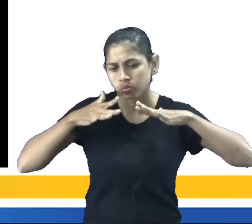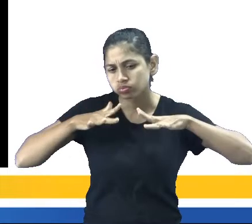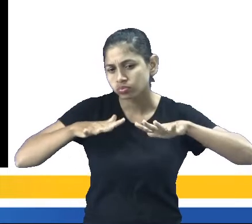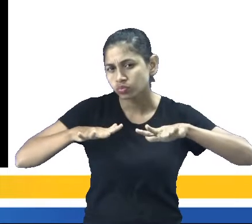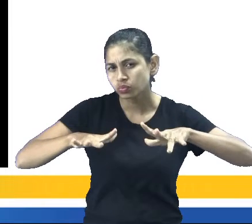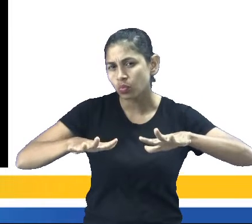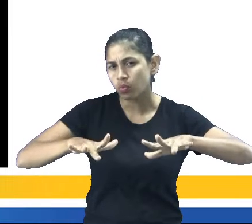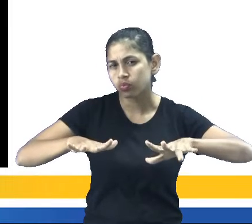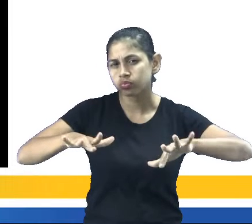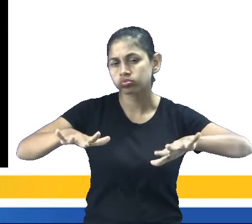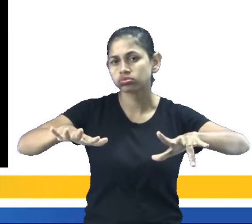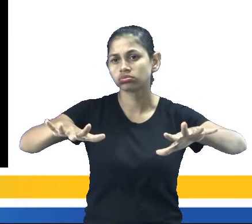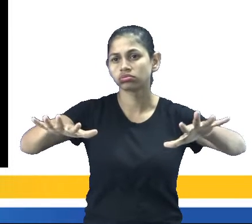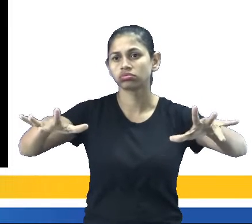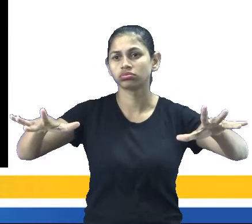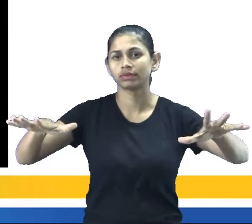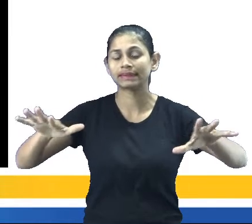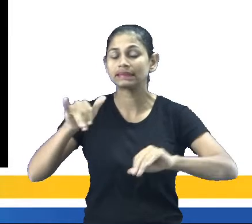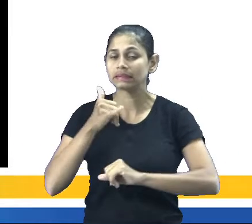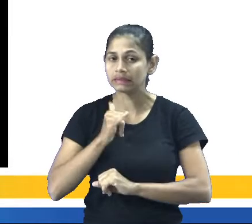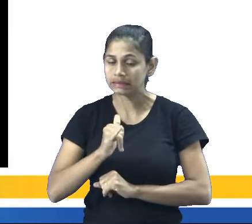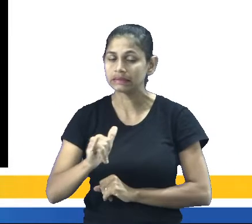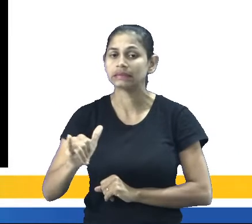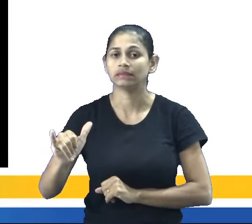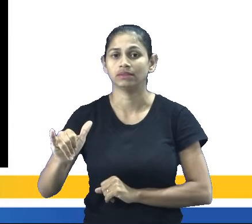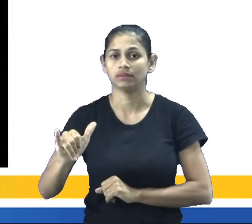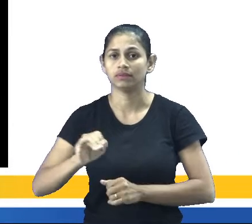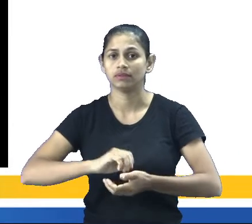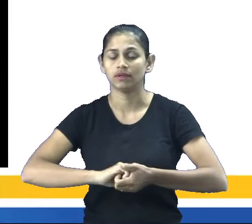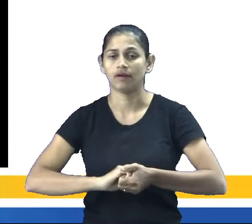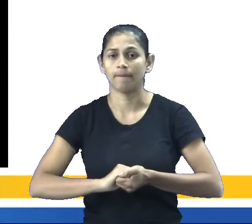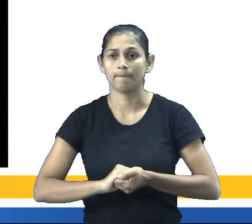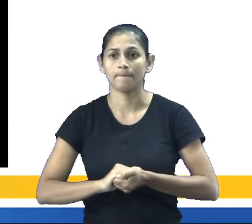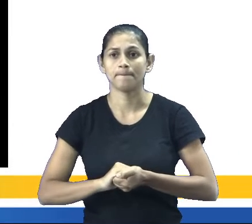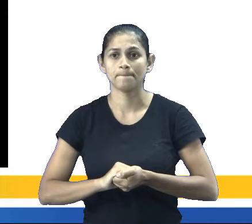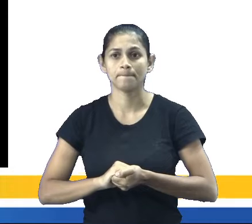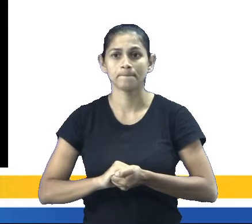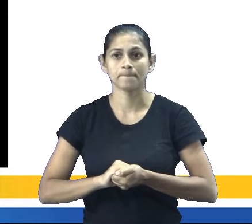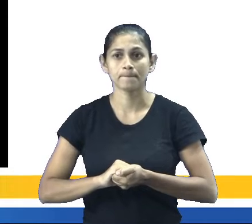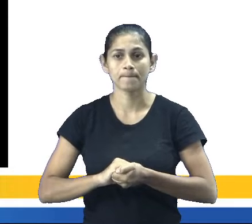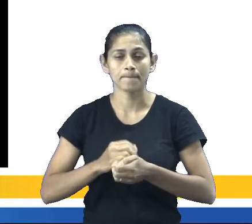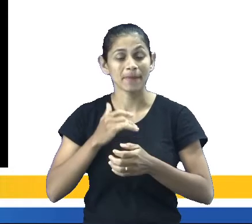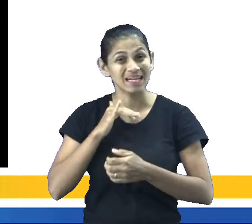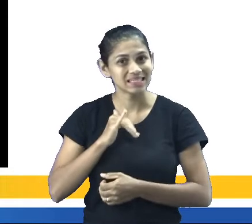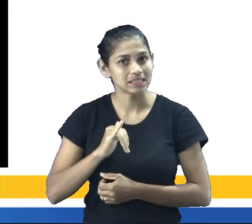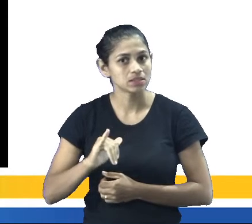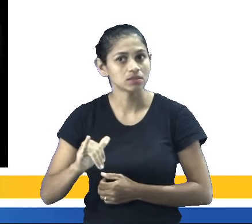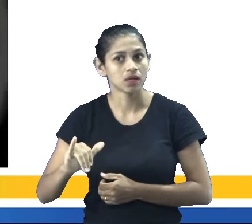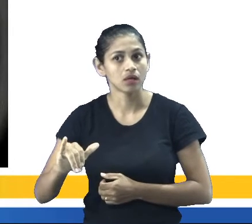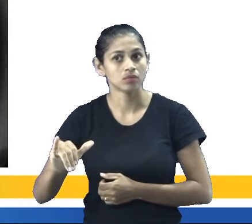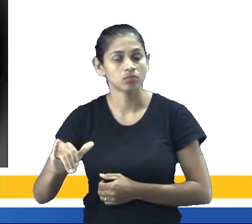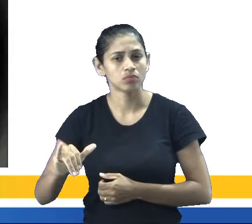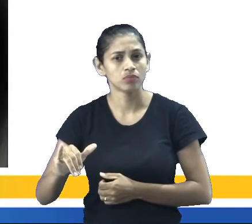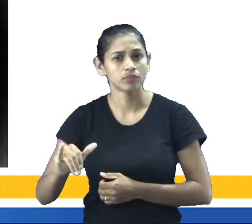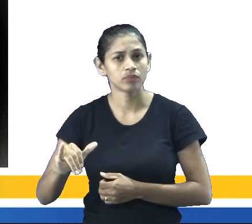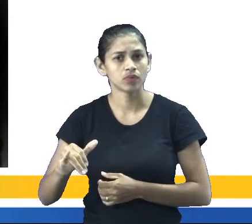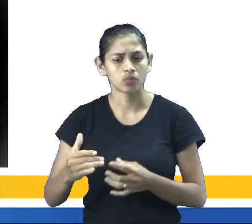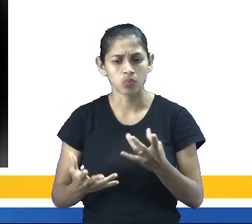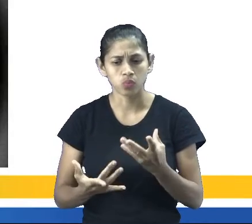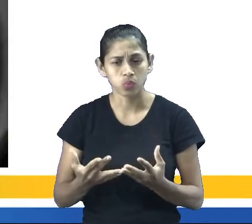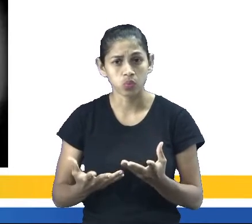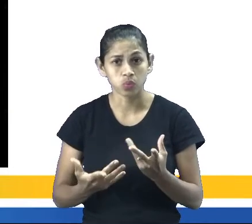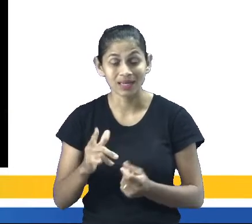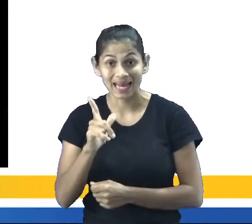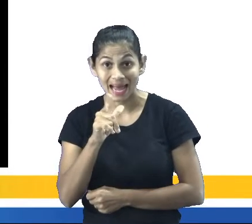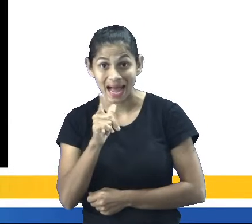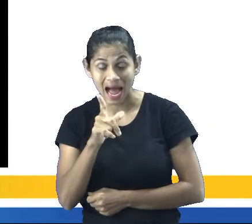gigantesca, absurda, né, de energia. E essa energia liberada na reação da fissão vai o quê? Vai aquecer a água, então a gente vai ter o